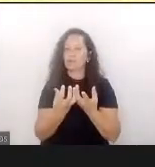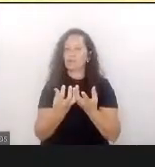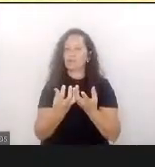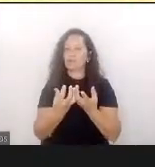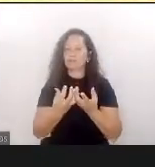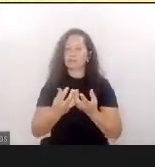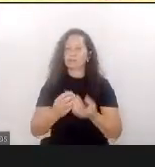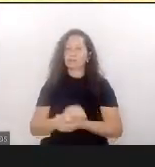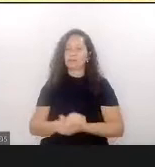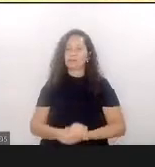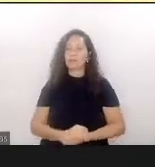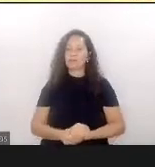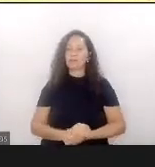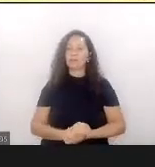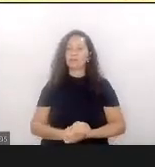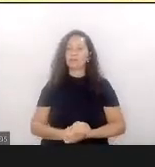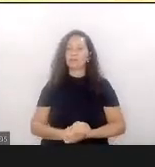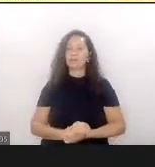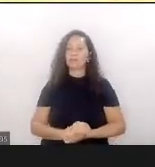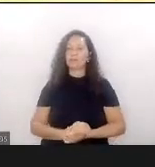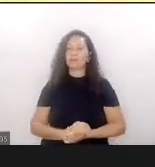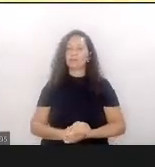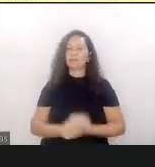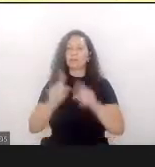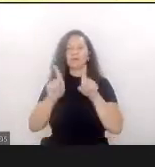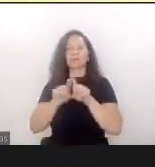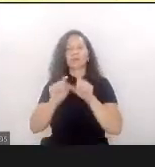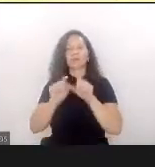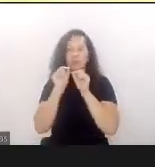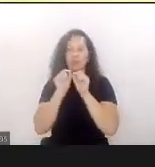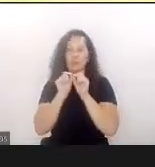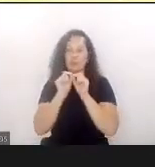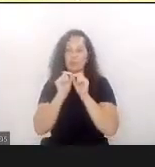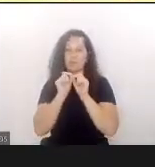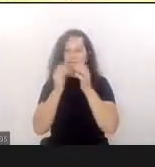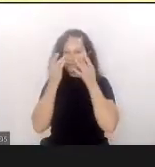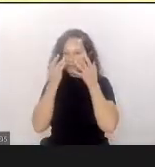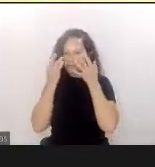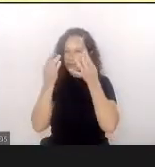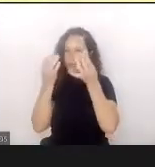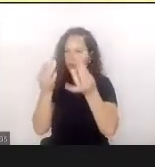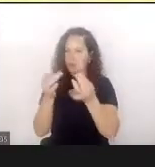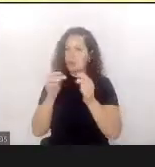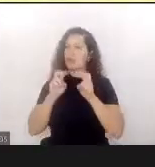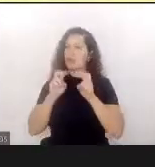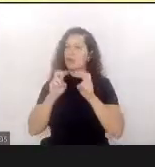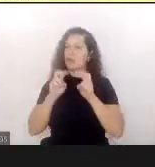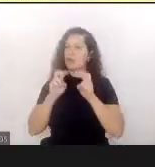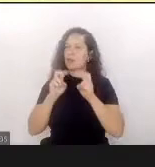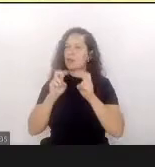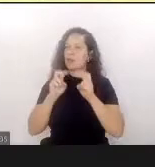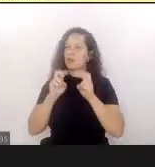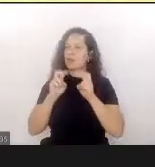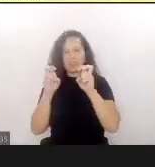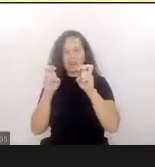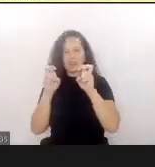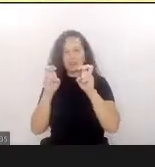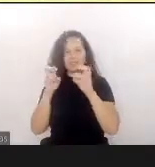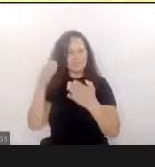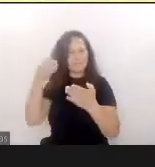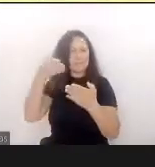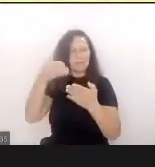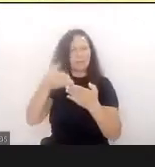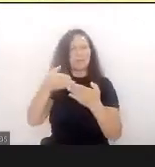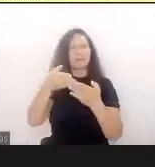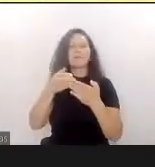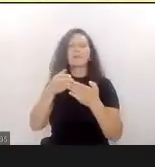E essa questão, ela bota na mesa direto a maneira como a gente